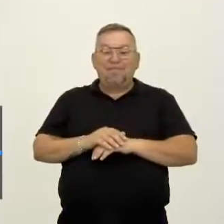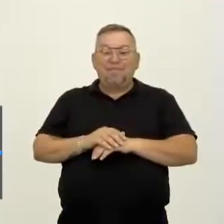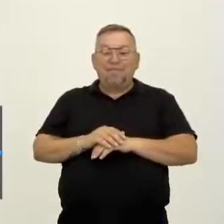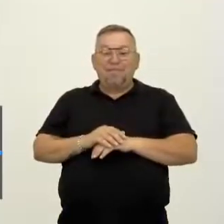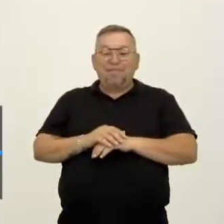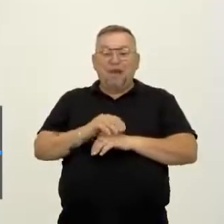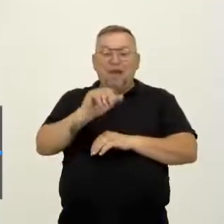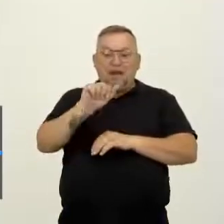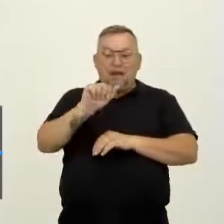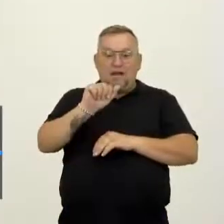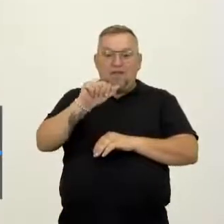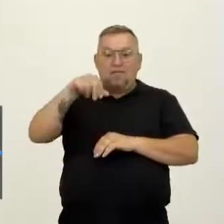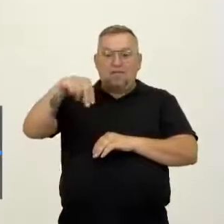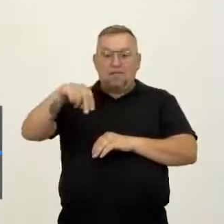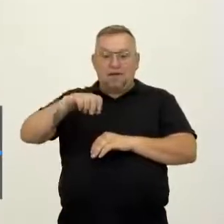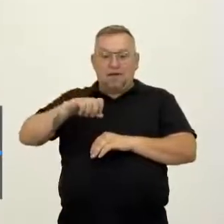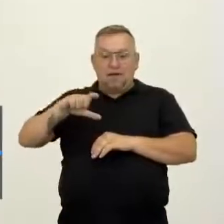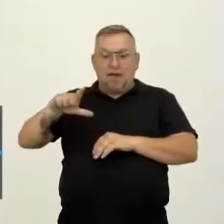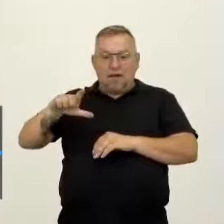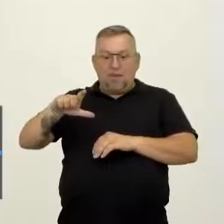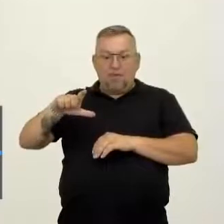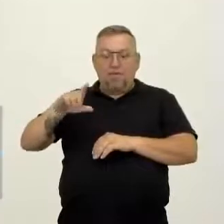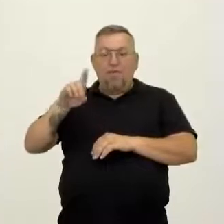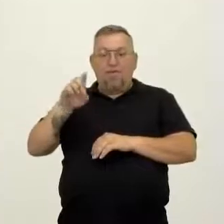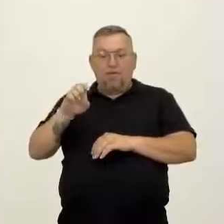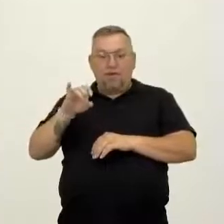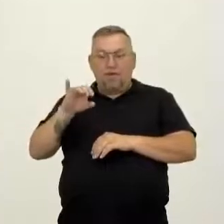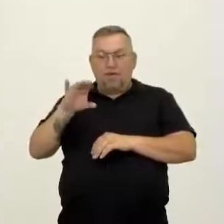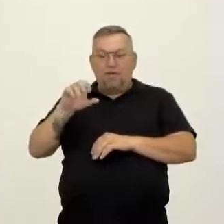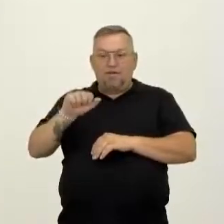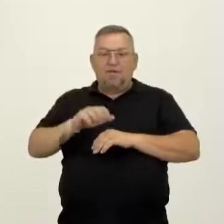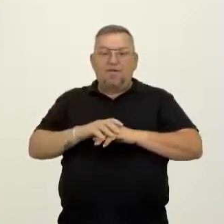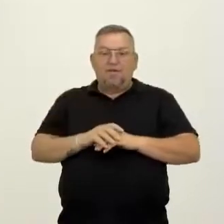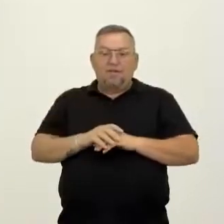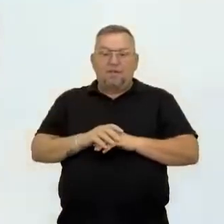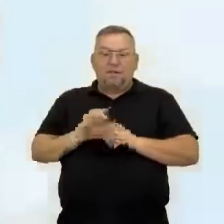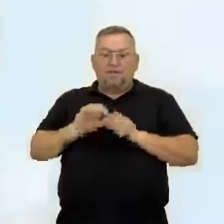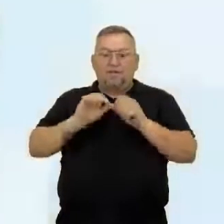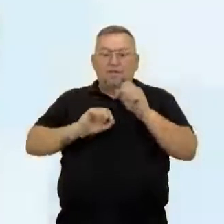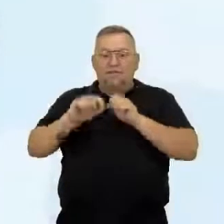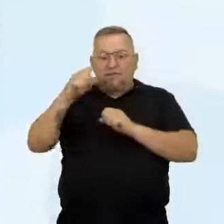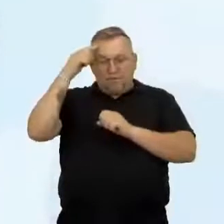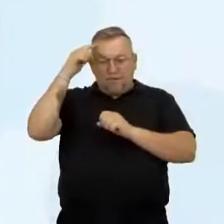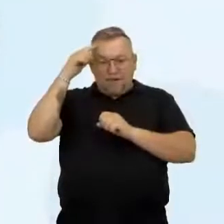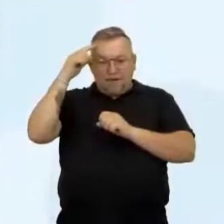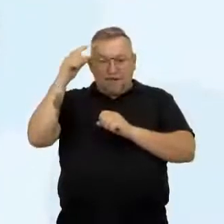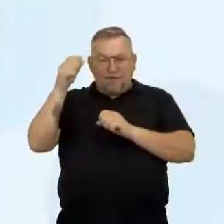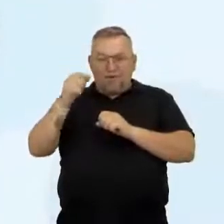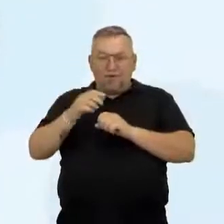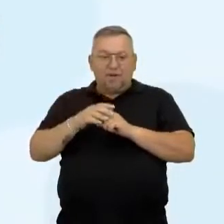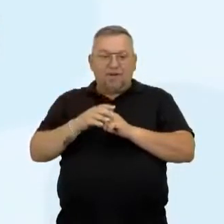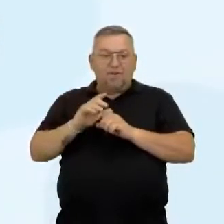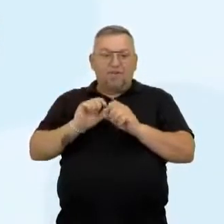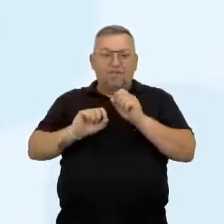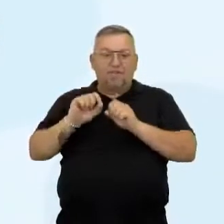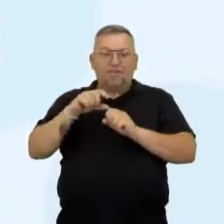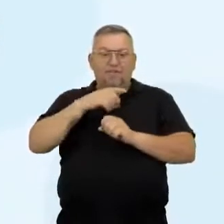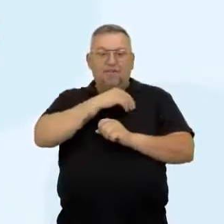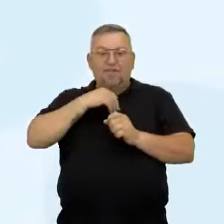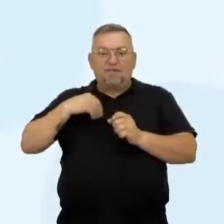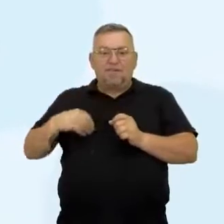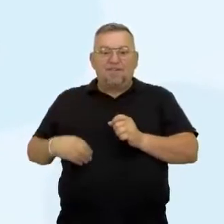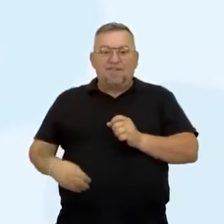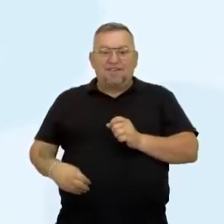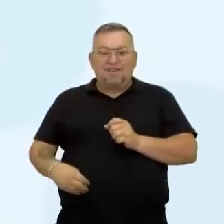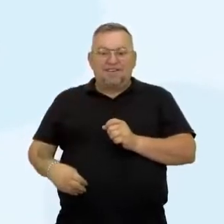Anjos. Vamos lá, turma. Mais um circo aí conhecido, o Circo Imperial da China. Esse, gente, eu assisti,